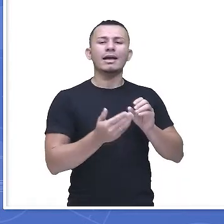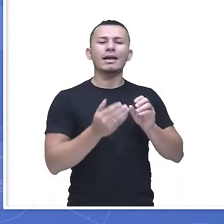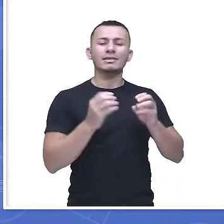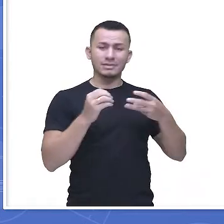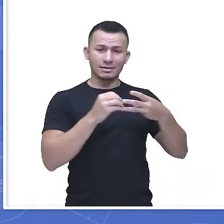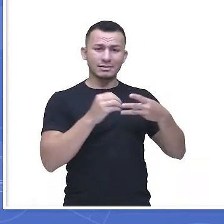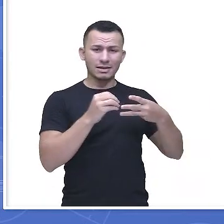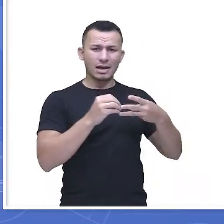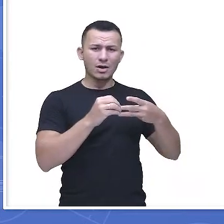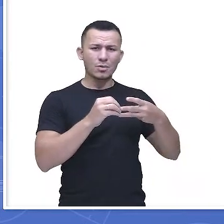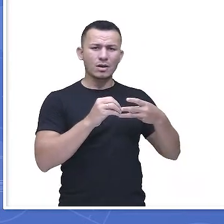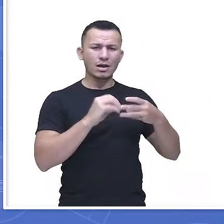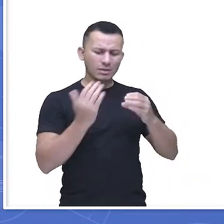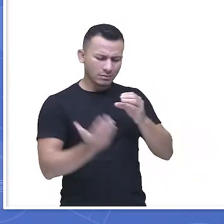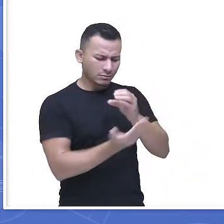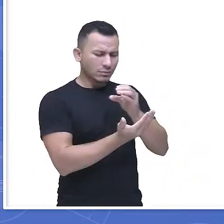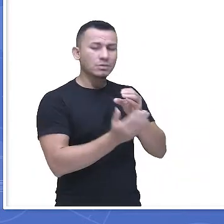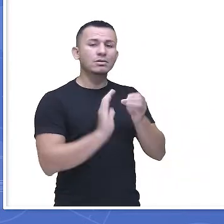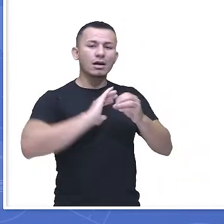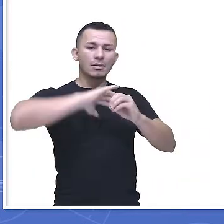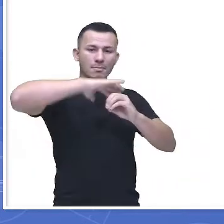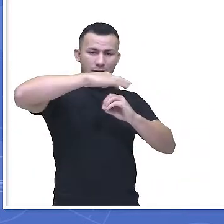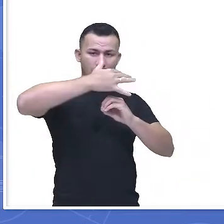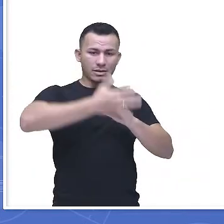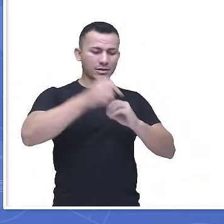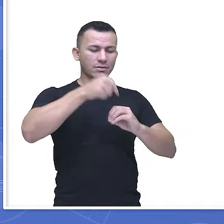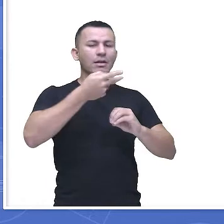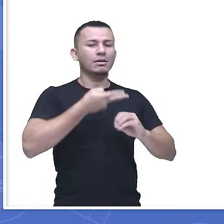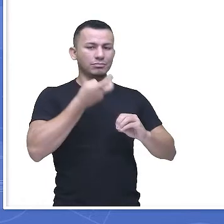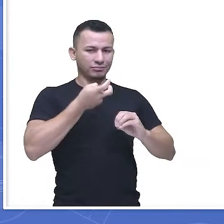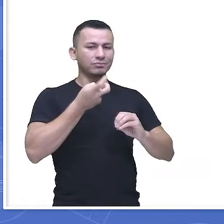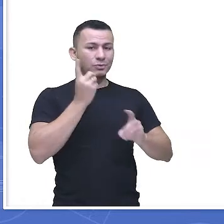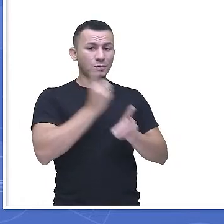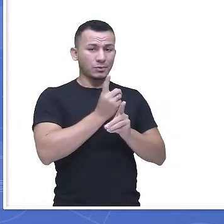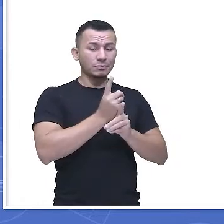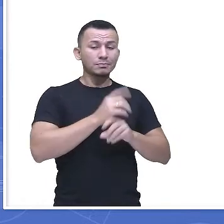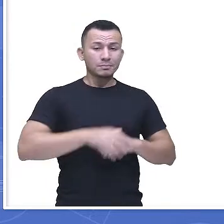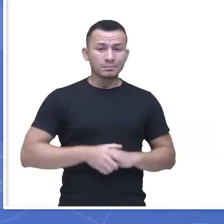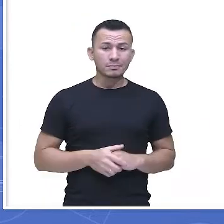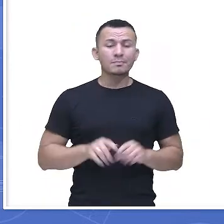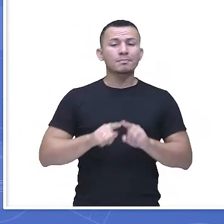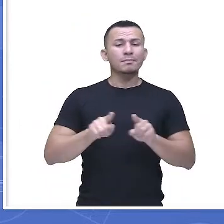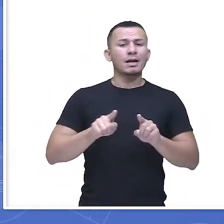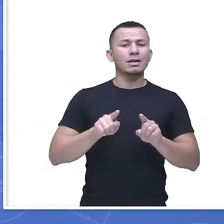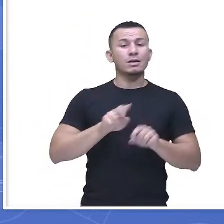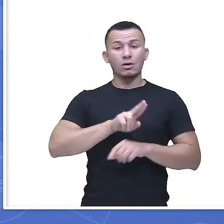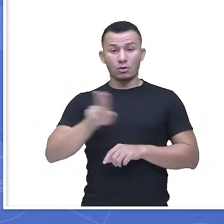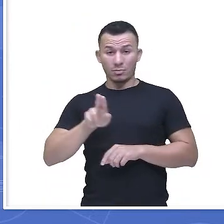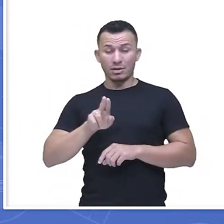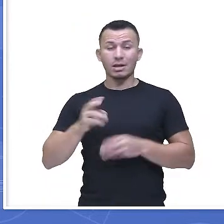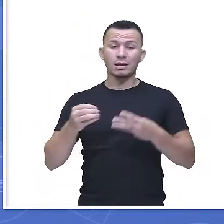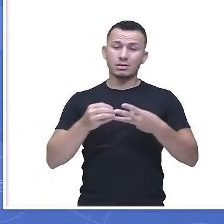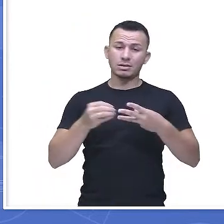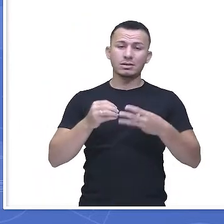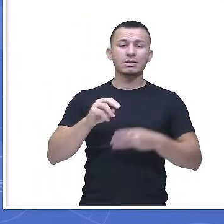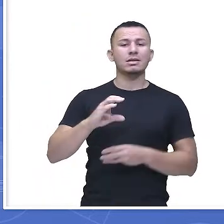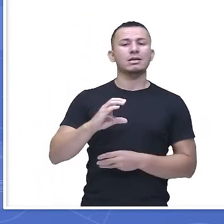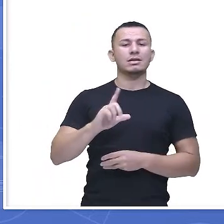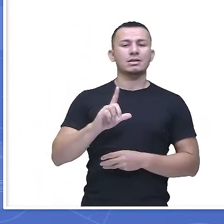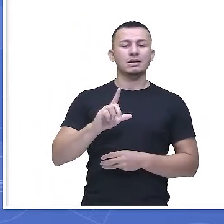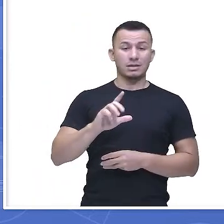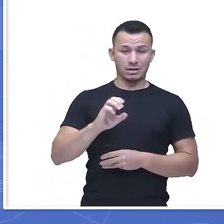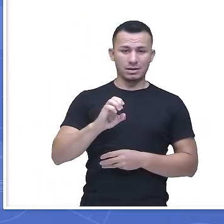vendo aí a parede celular da célula vegetal. E aí ele chamou isso de célula. Então, essa grande contribuição